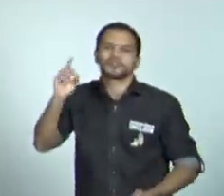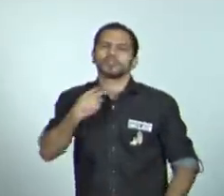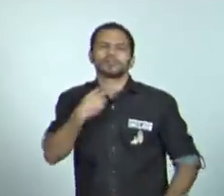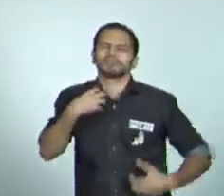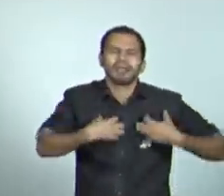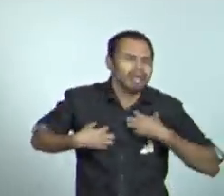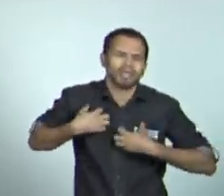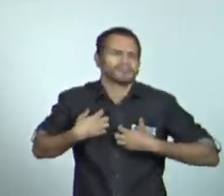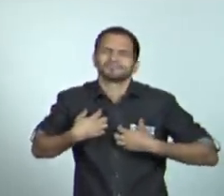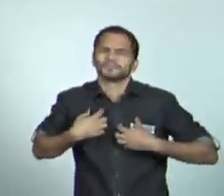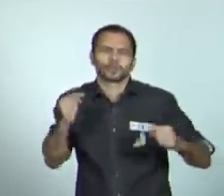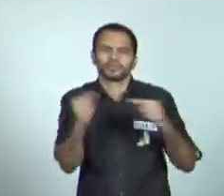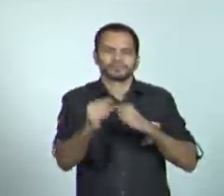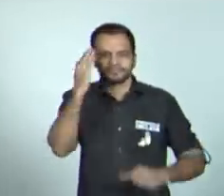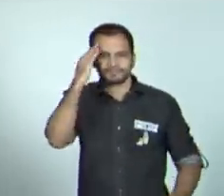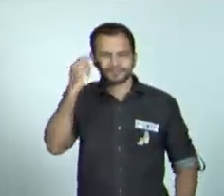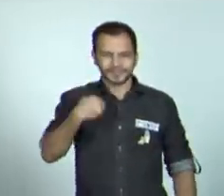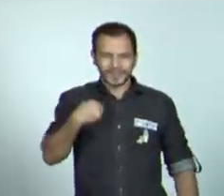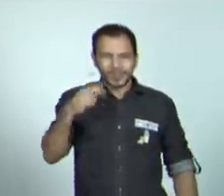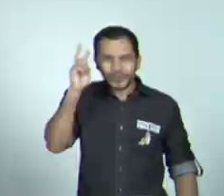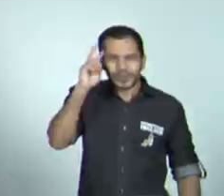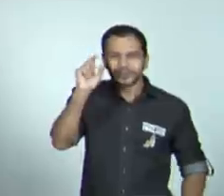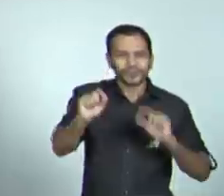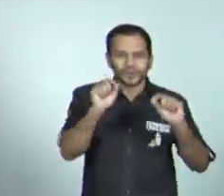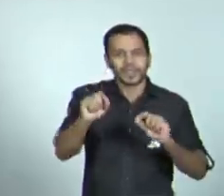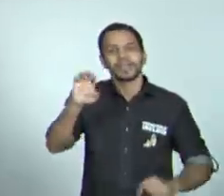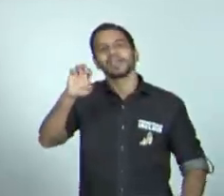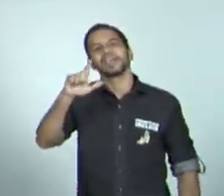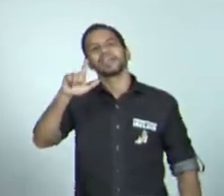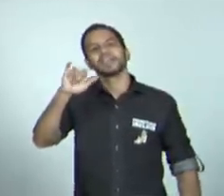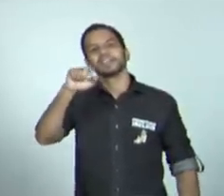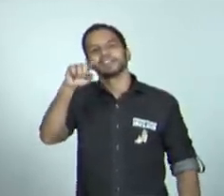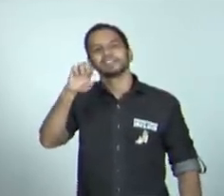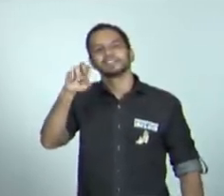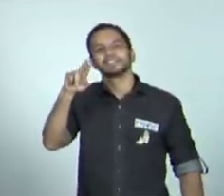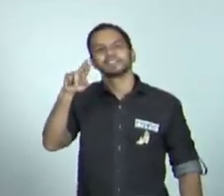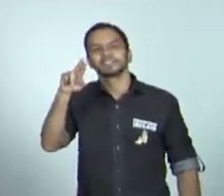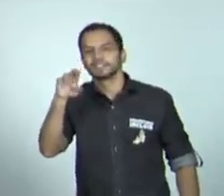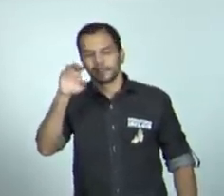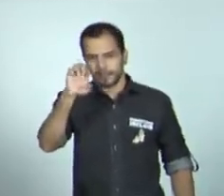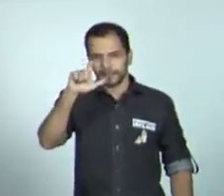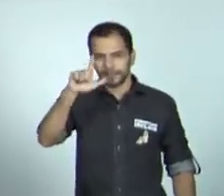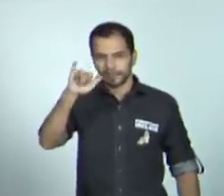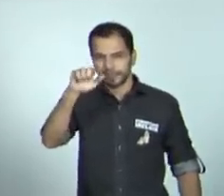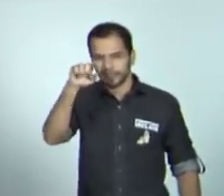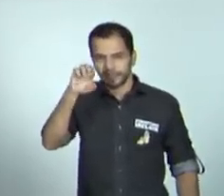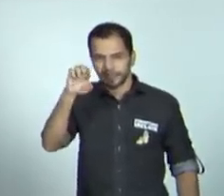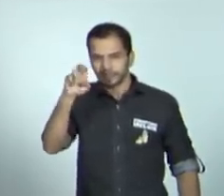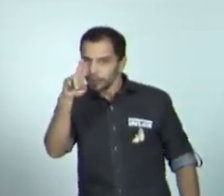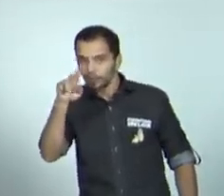lembrado quando eliseu estava com geazi numa montanha e um exército vem para matar eliseu